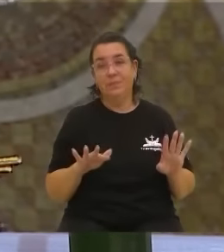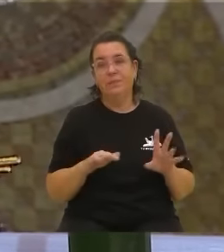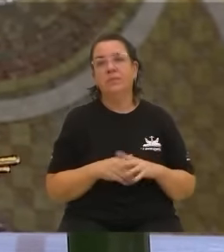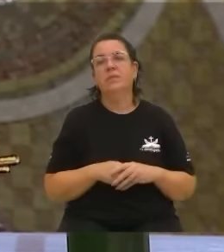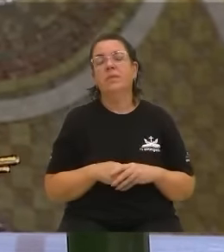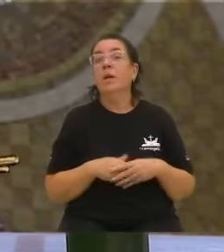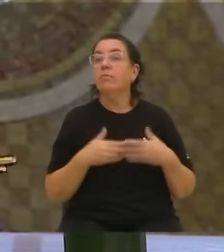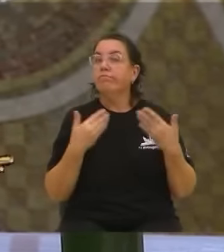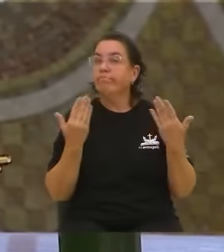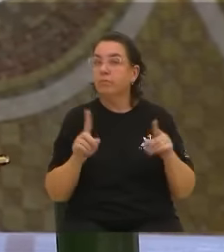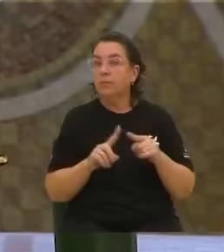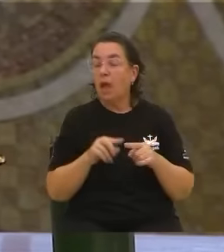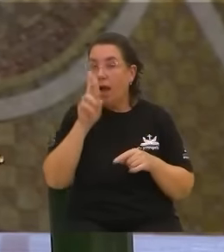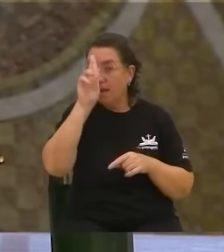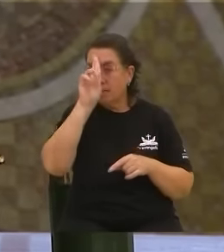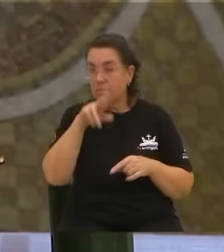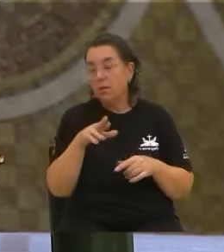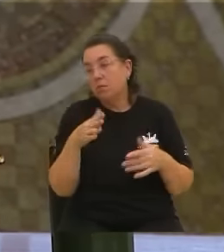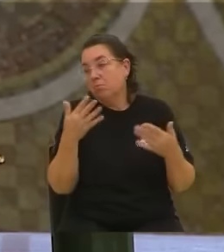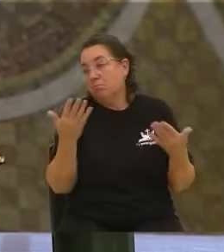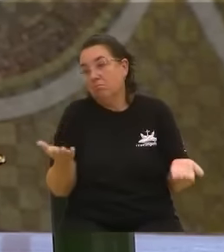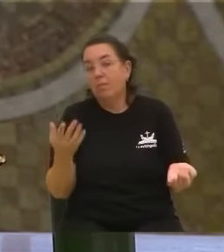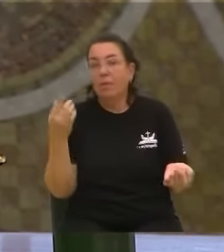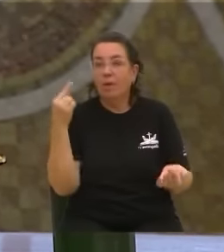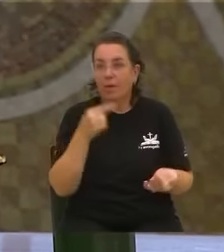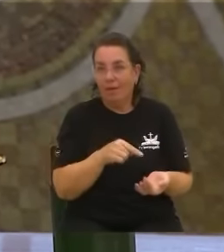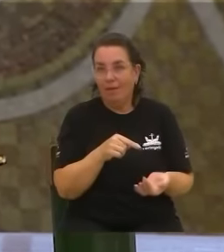por alguma razão, ele era